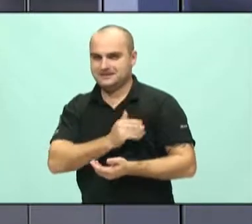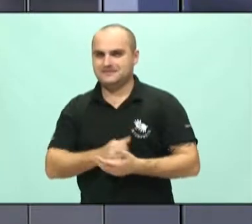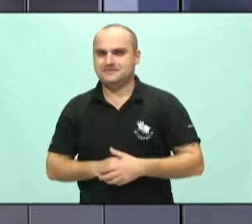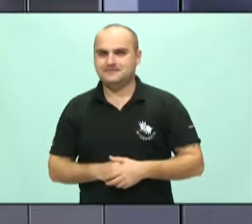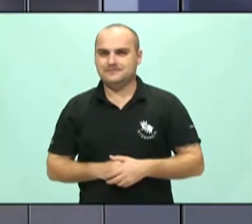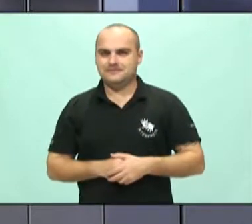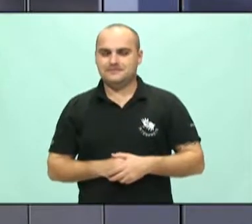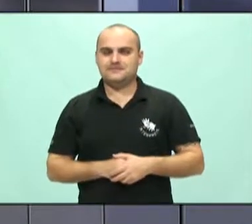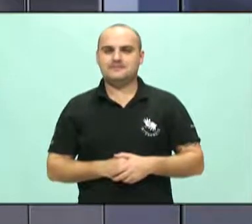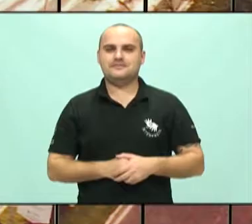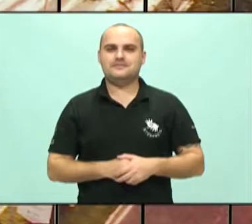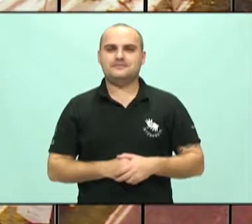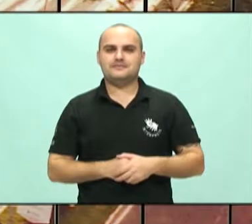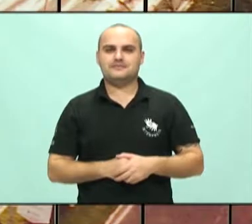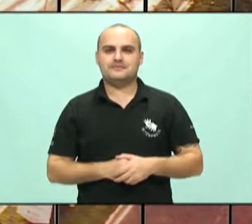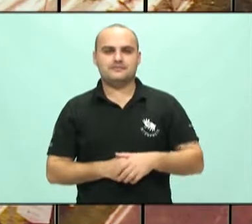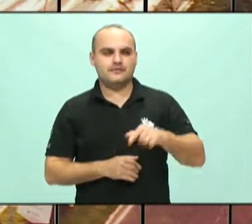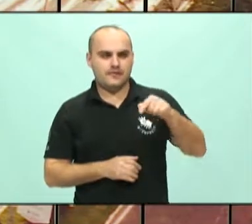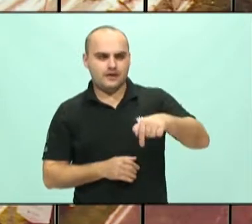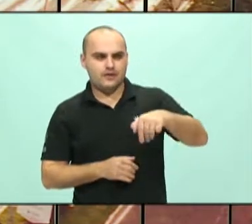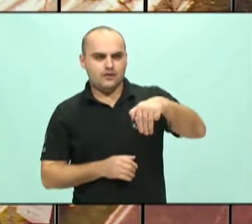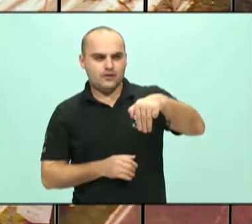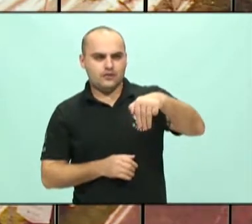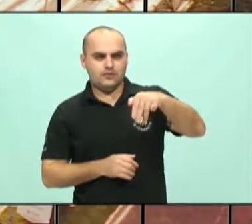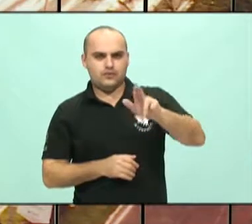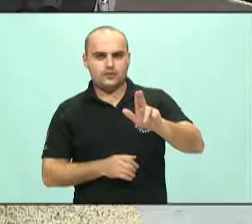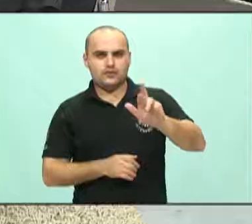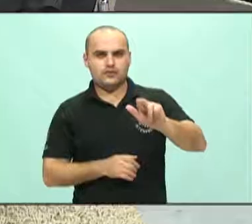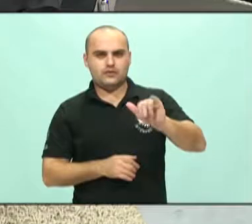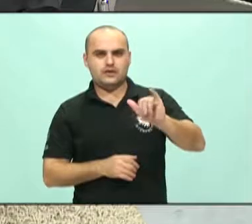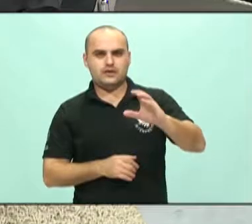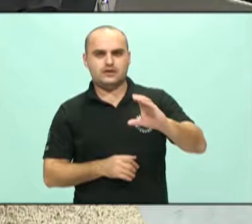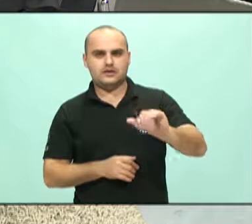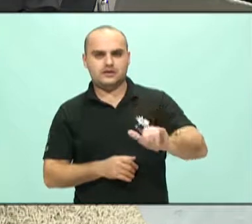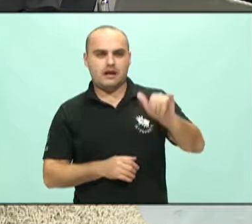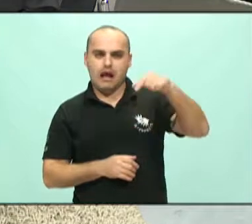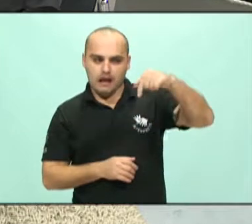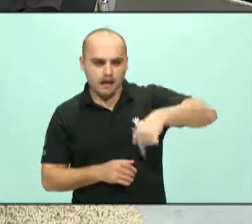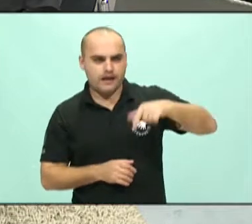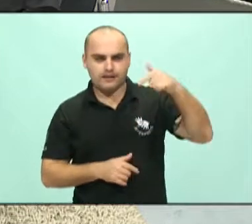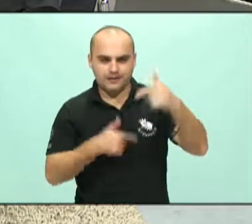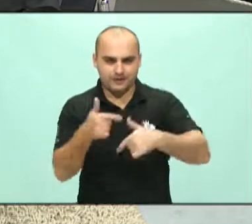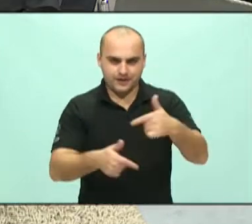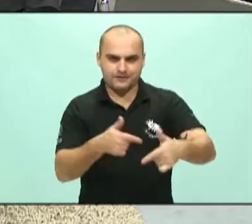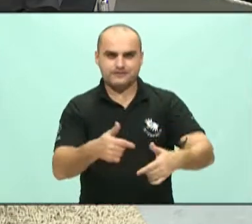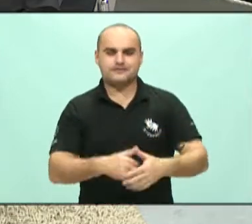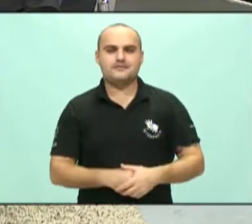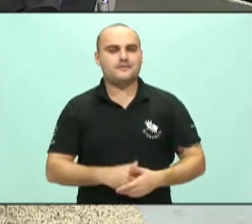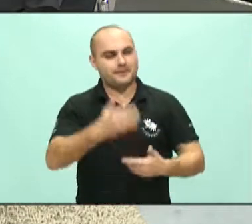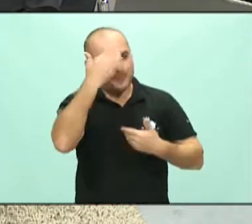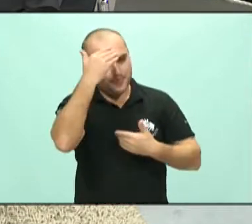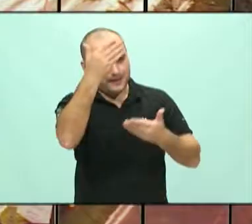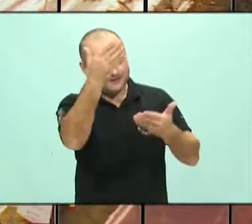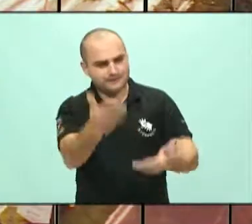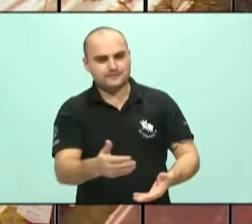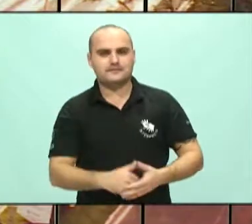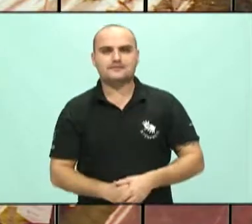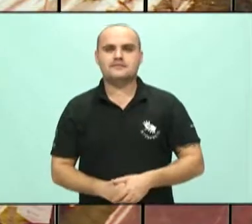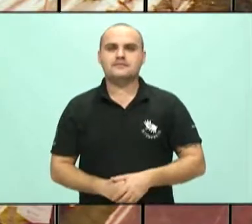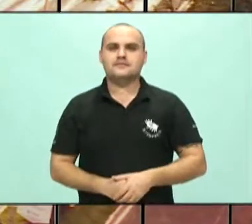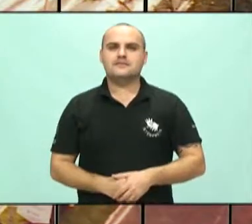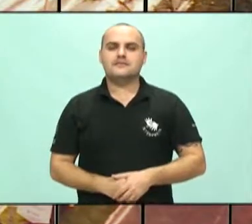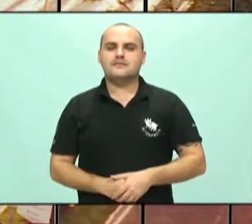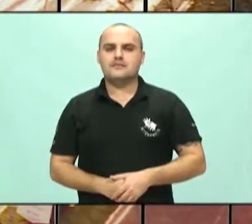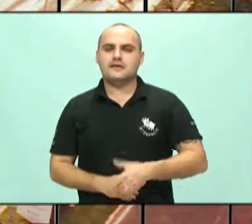abraço a todos. O Muricy Ramalho lá, isso é trabalho, aqui é trabalho. Obrigado ao senhor, muito boa noite. Ao senhor e à senhora